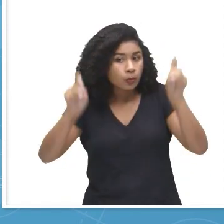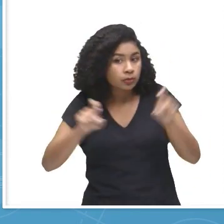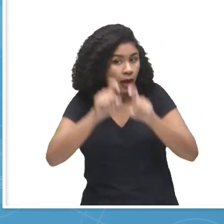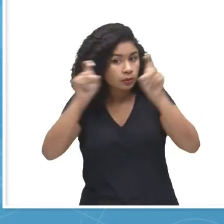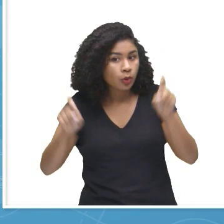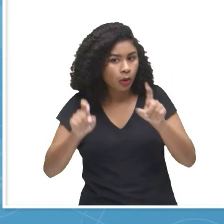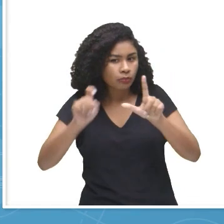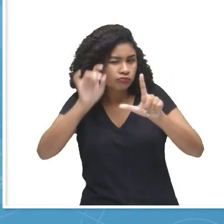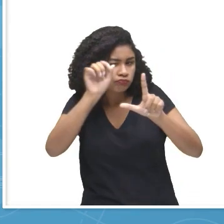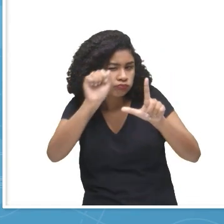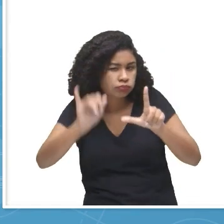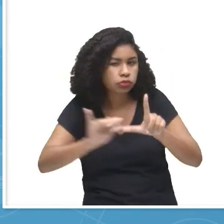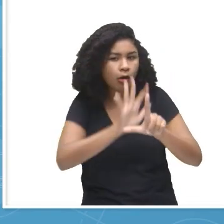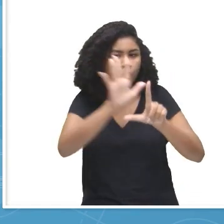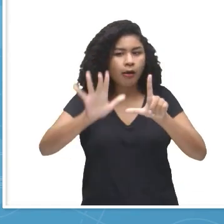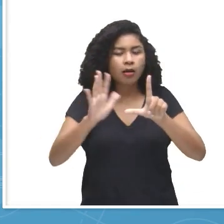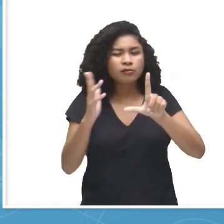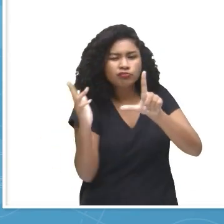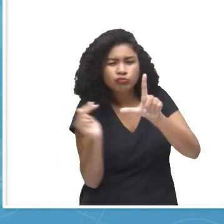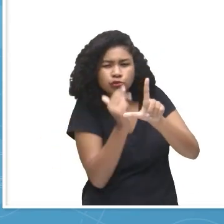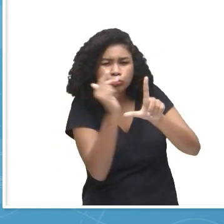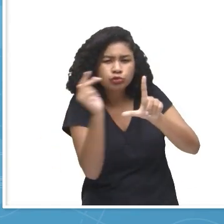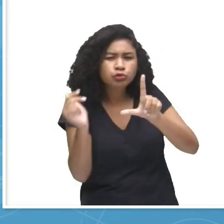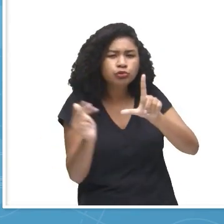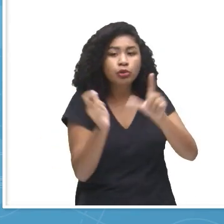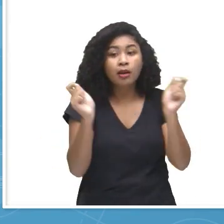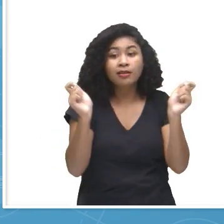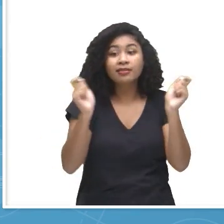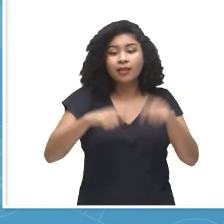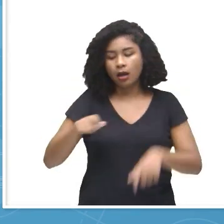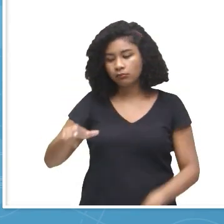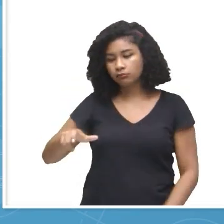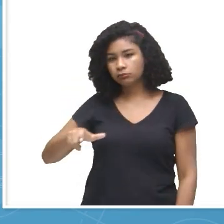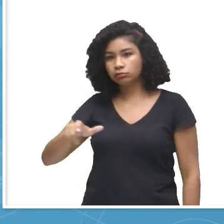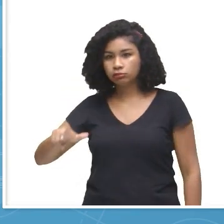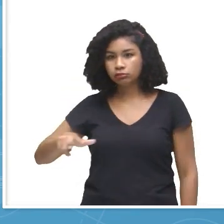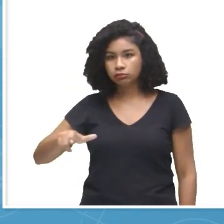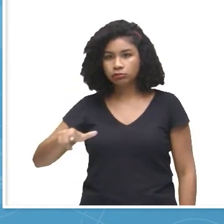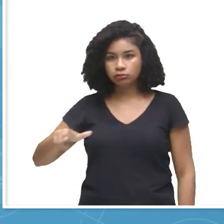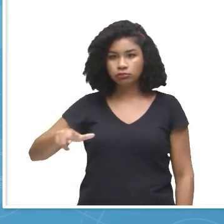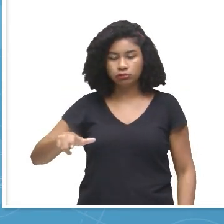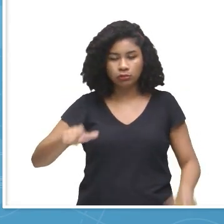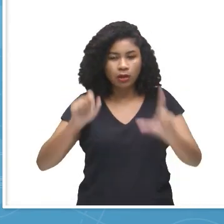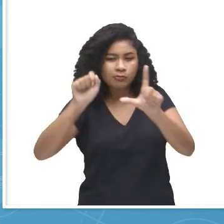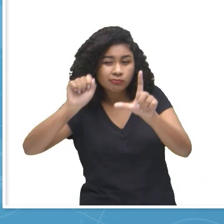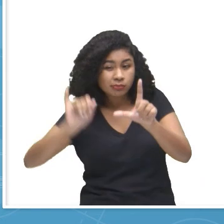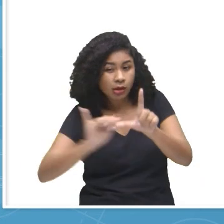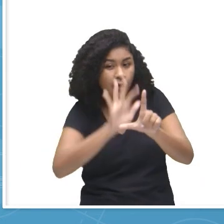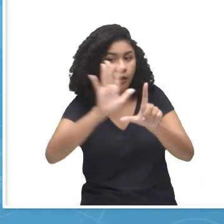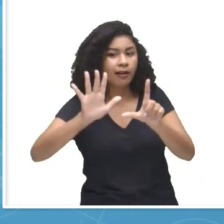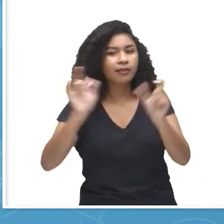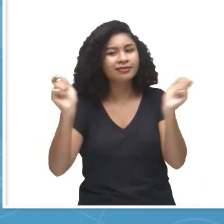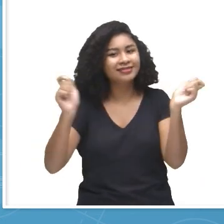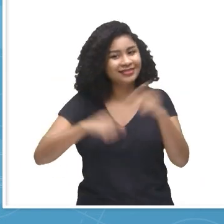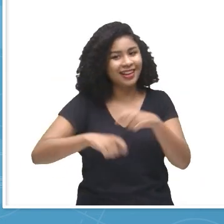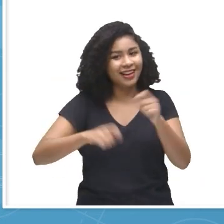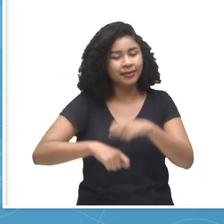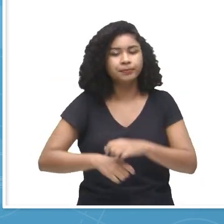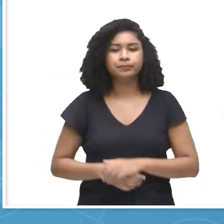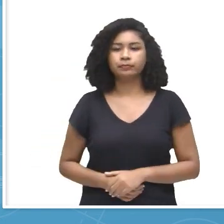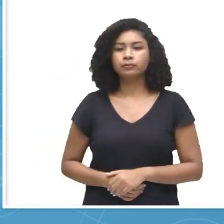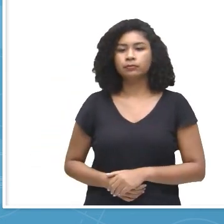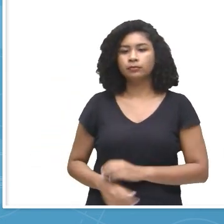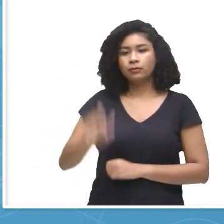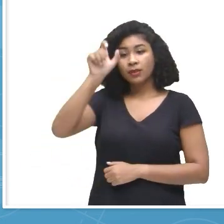que a gente consegue desenhar utilizando o mouse, Então, o artista que fez esse desenho, ele utilizou